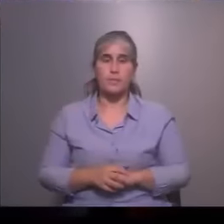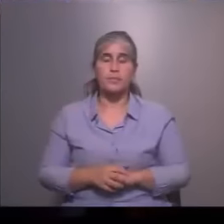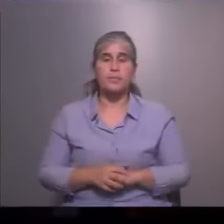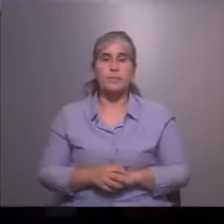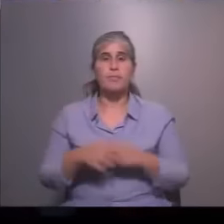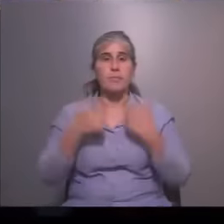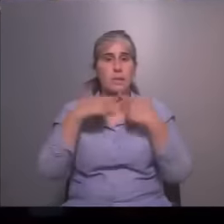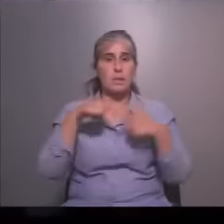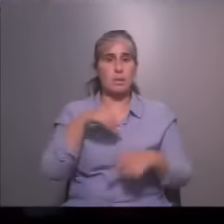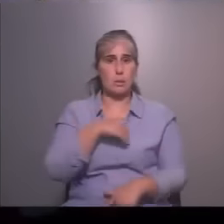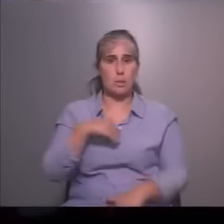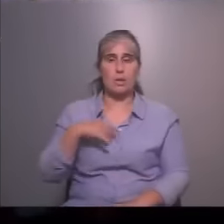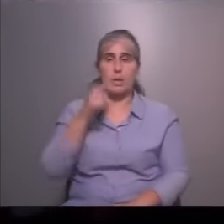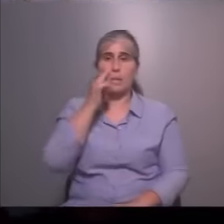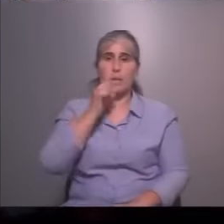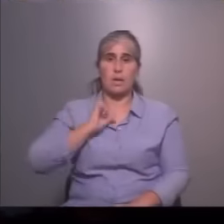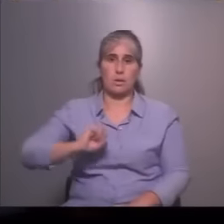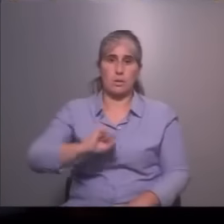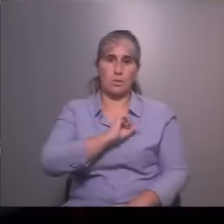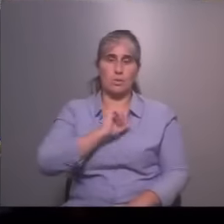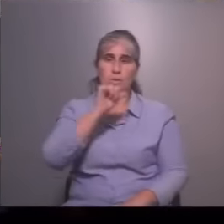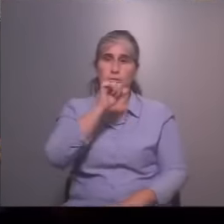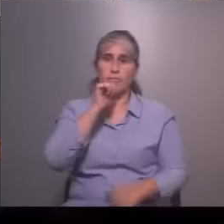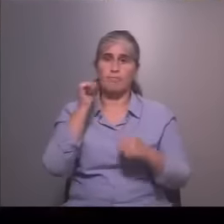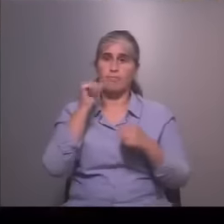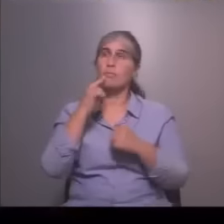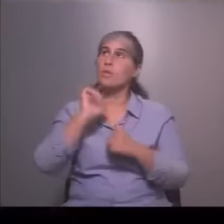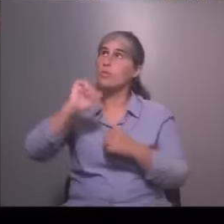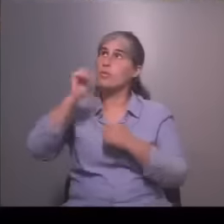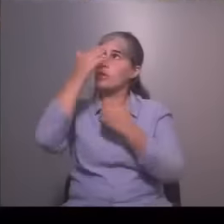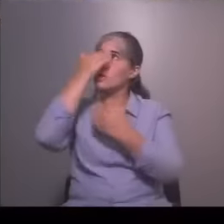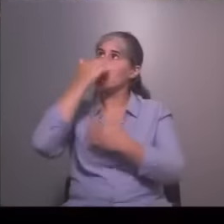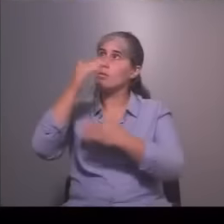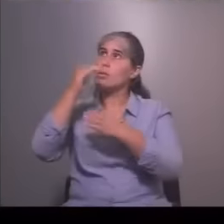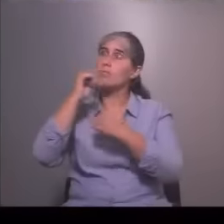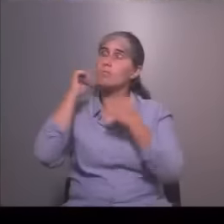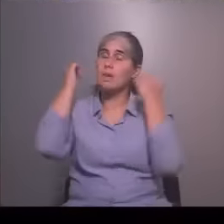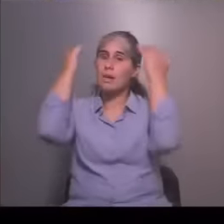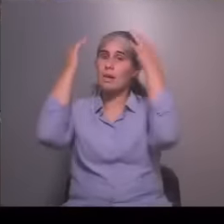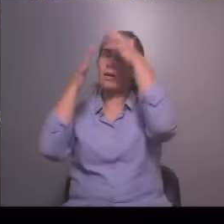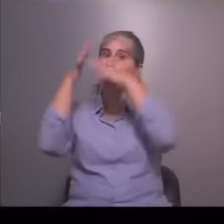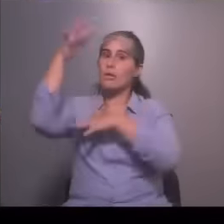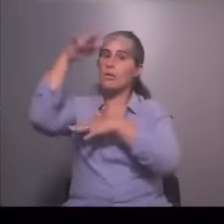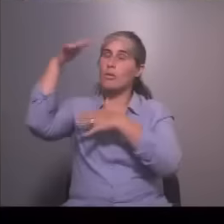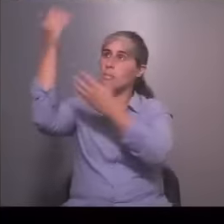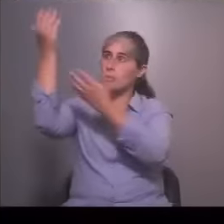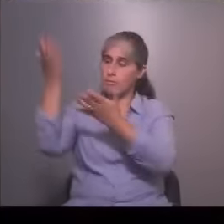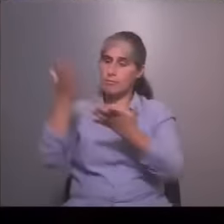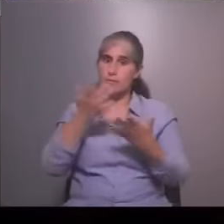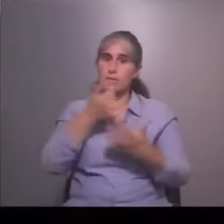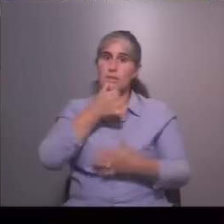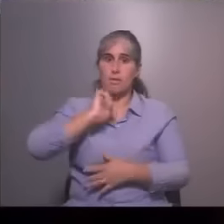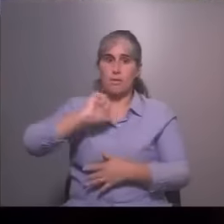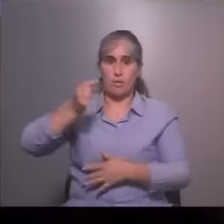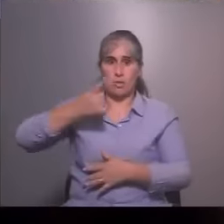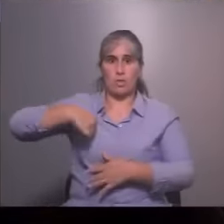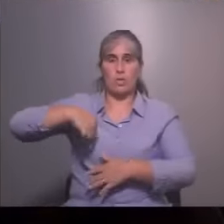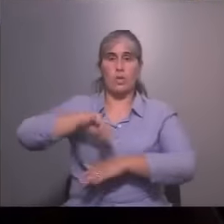de língua polaca e francesa. Ojcze nasz, któryś jest w niebie, święcie imię